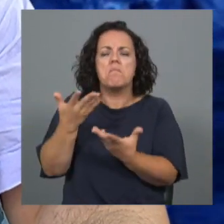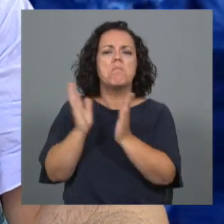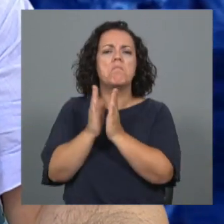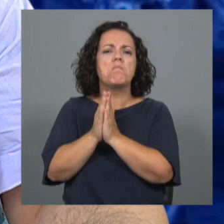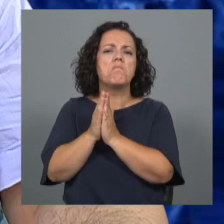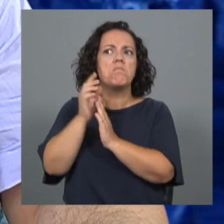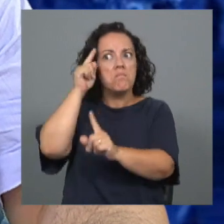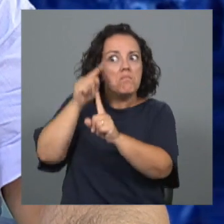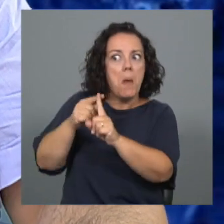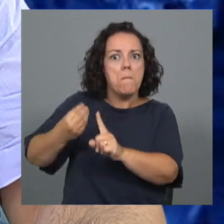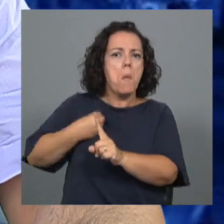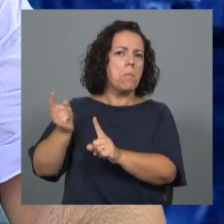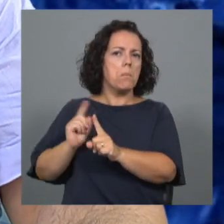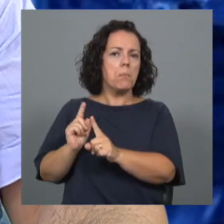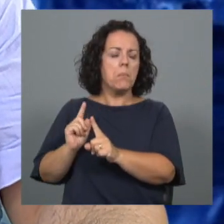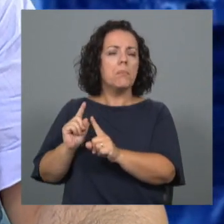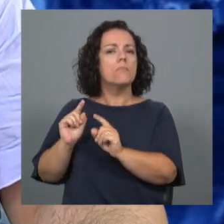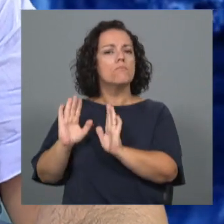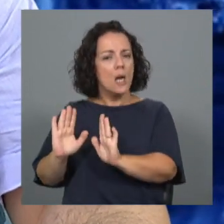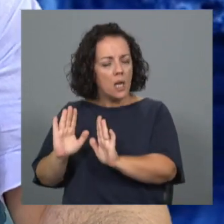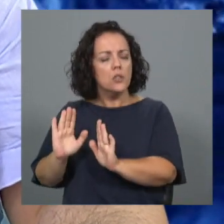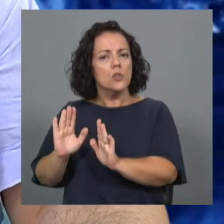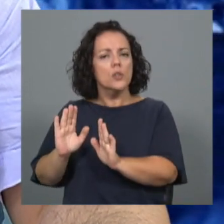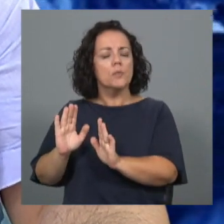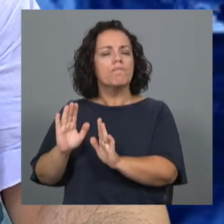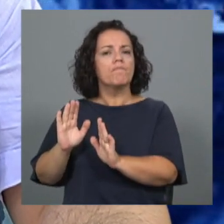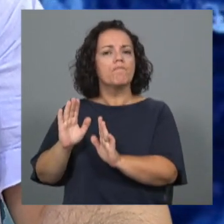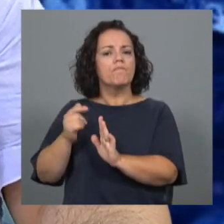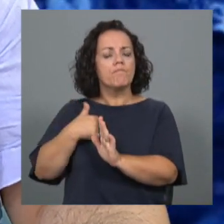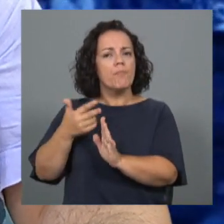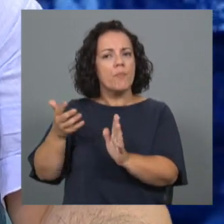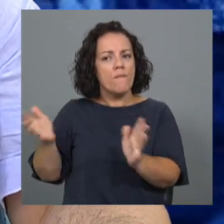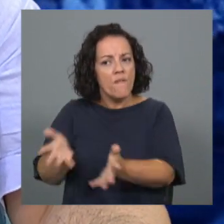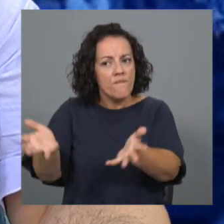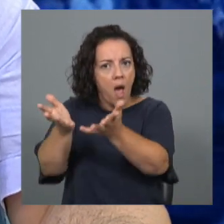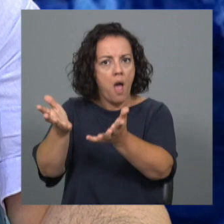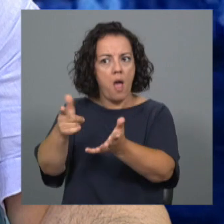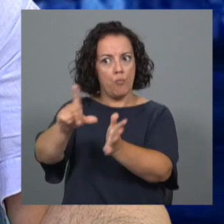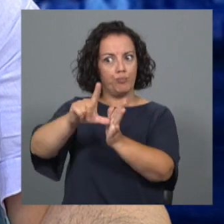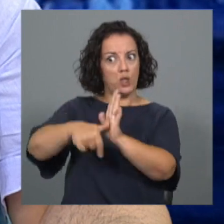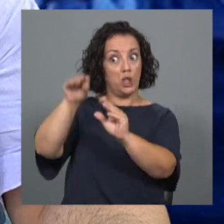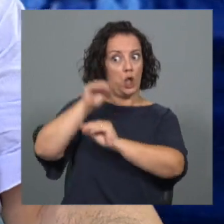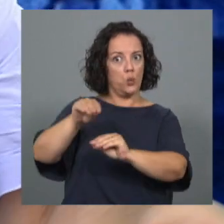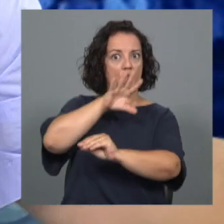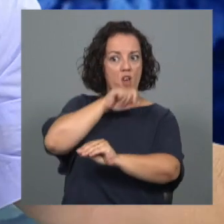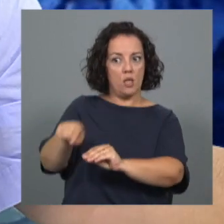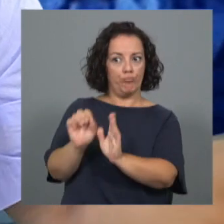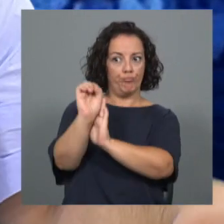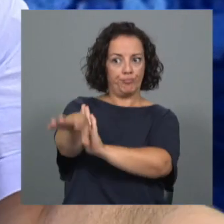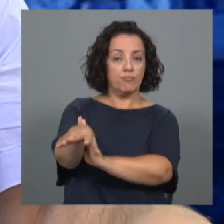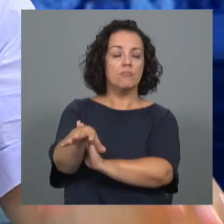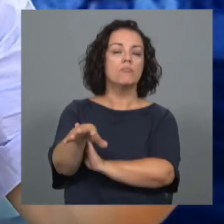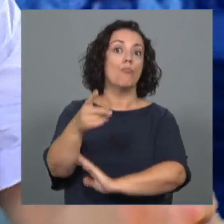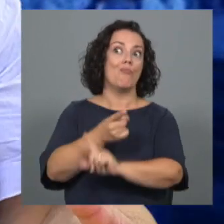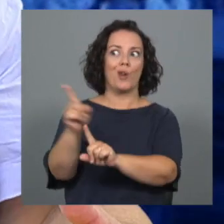é indiferente, não é, mas que se associam ou subscrevem estes projetos educativos para os seus filhos exatamente por aquilo que o Jorge